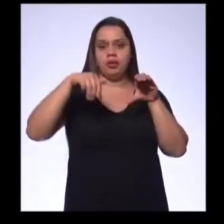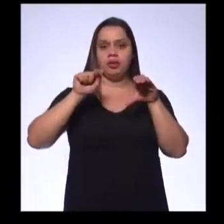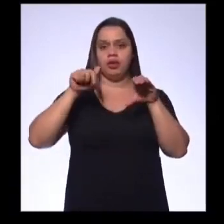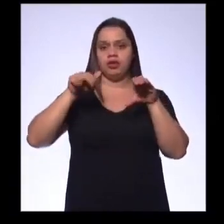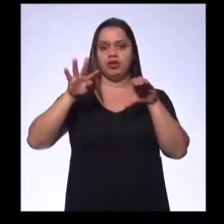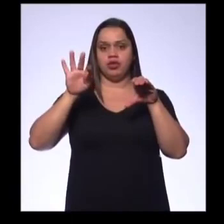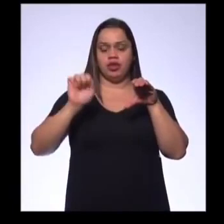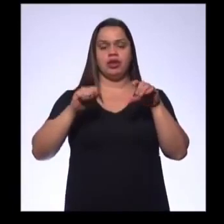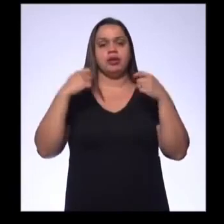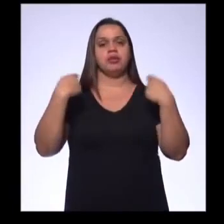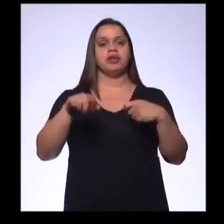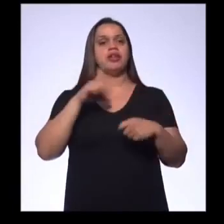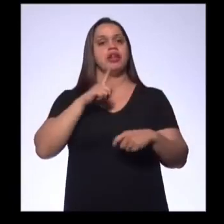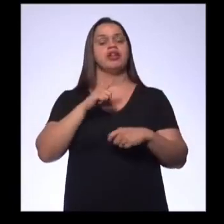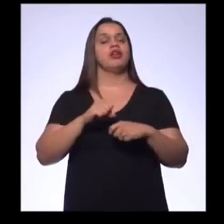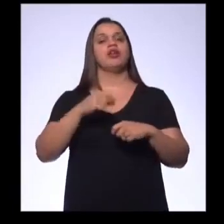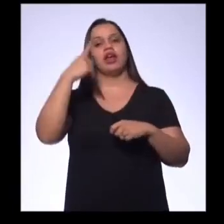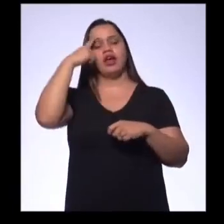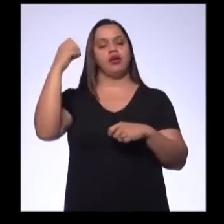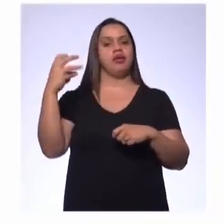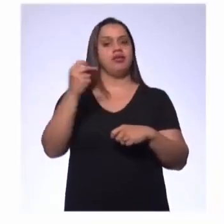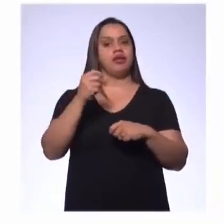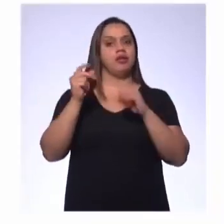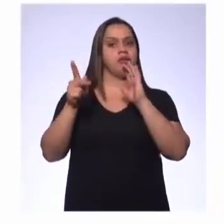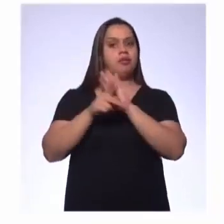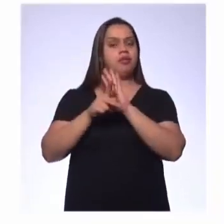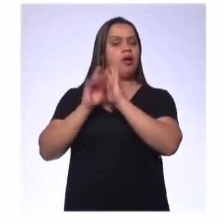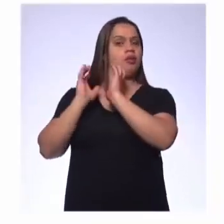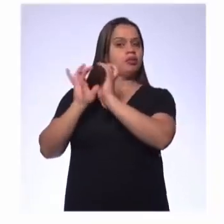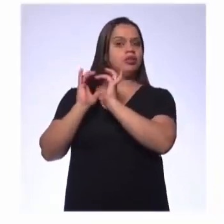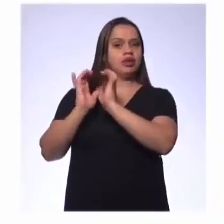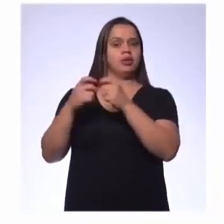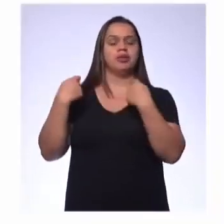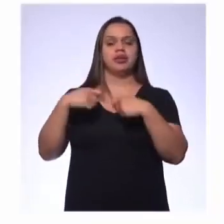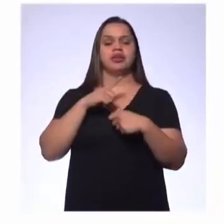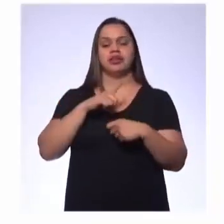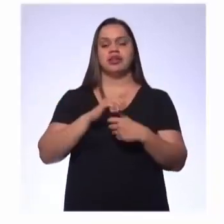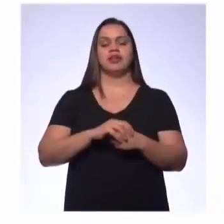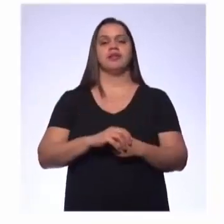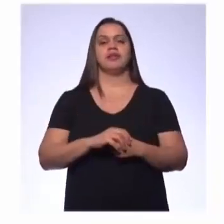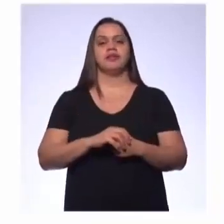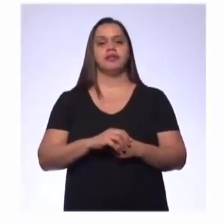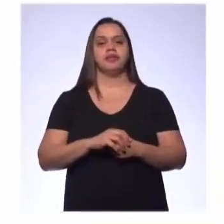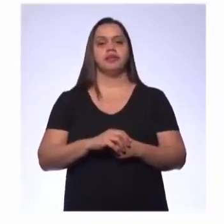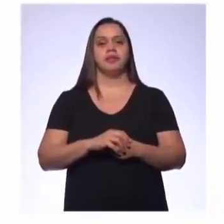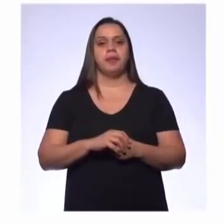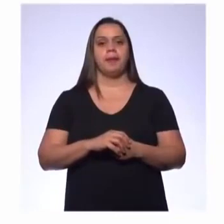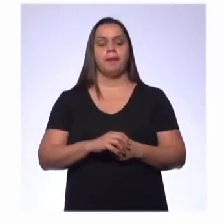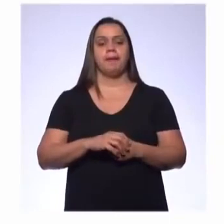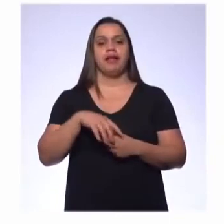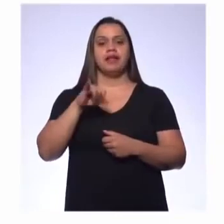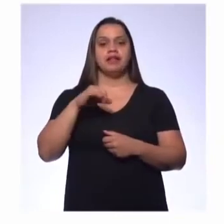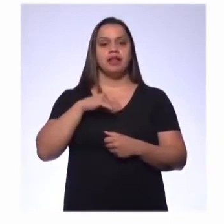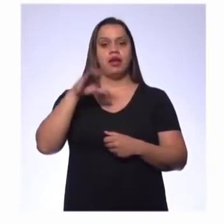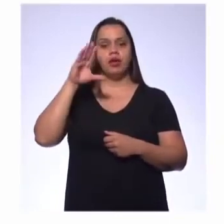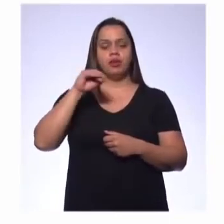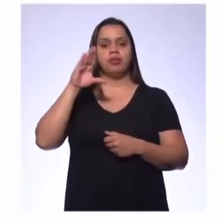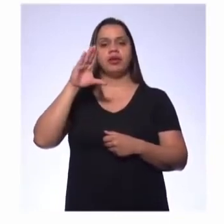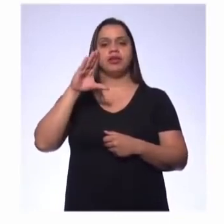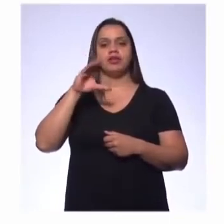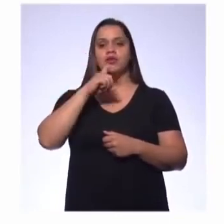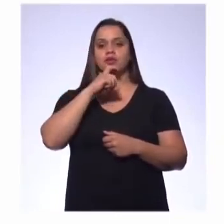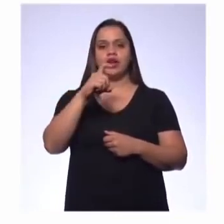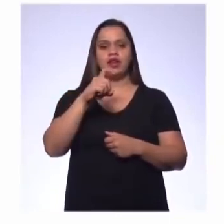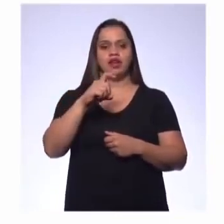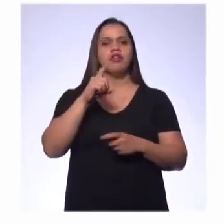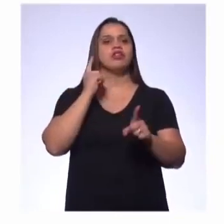ter mais ou menos essa invenção do cérebro. Pode trocar. Ó, você tem que ter essa invenção do cérebro. Aí, se eu pisco verde, aí você enxerga